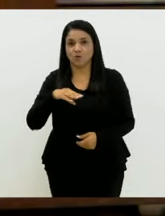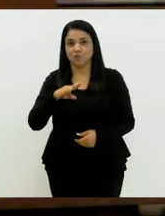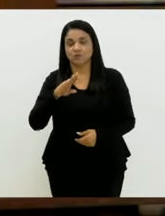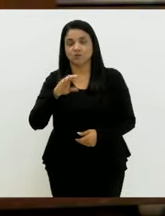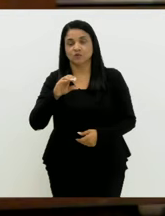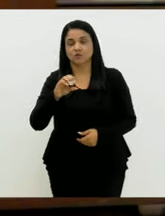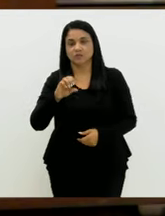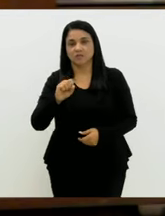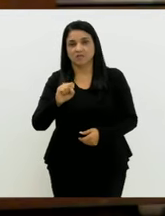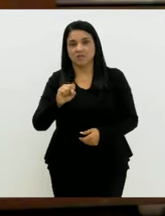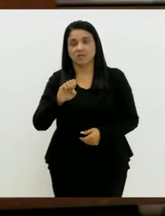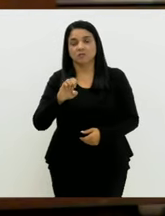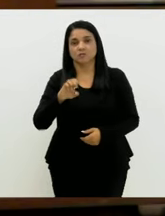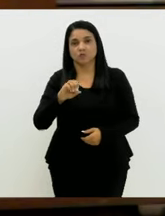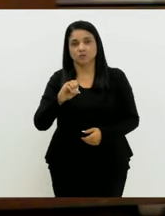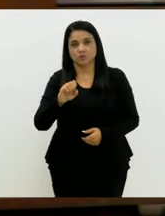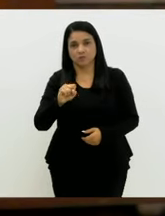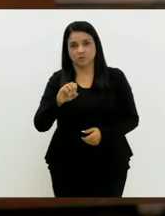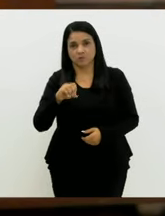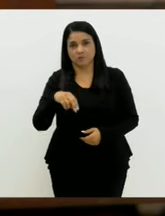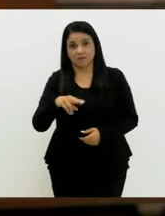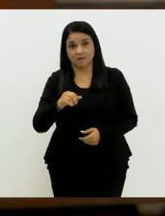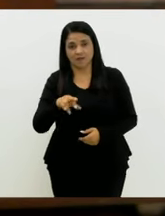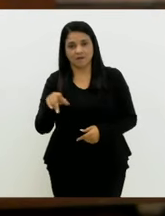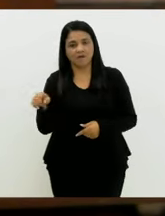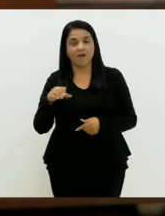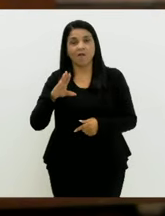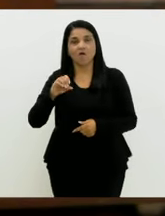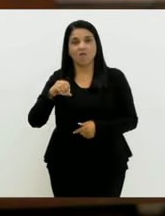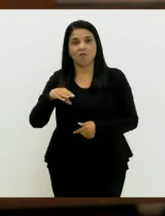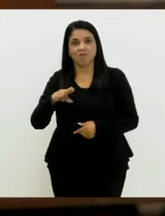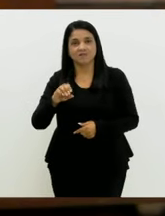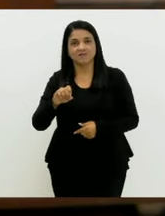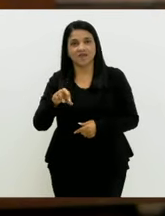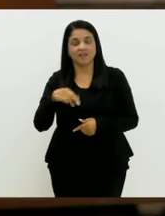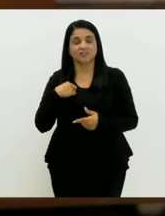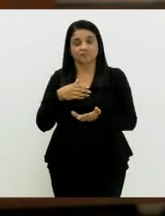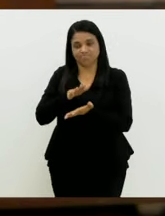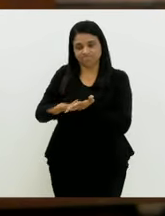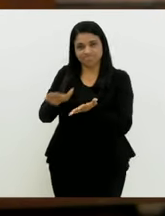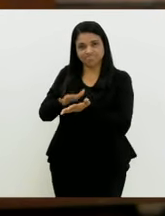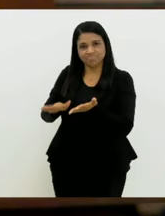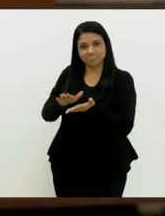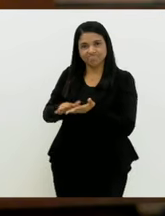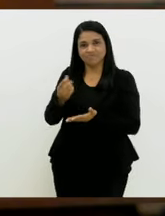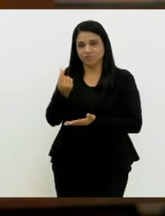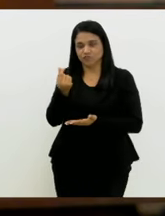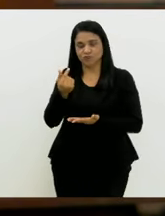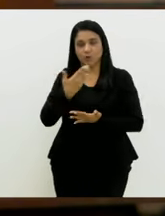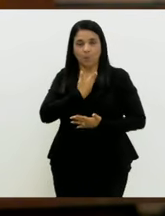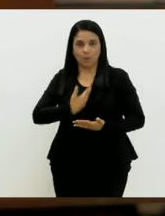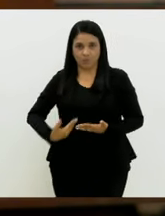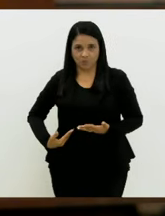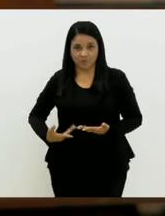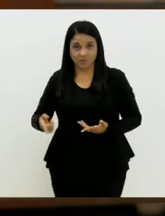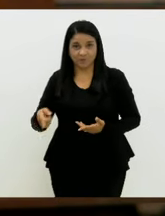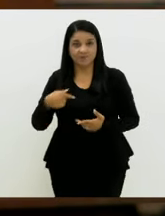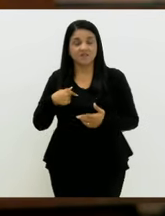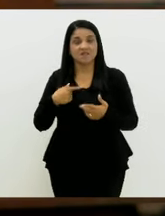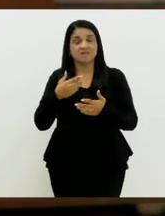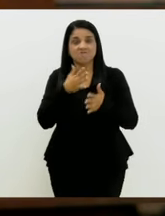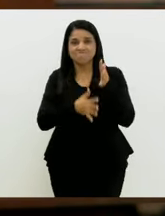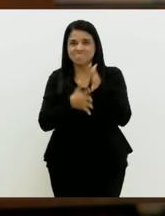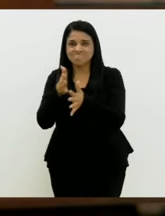saber que a Concer virou um ralo de dinheiro público que atrapalha o desenvolvimento das cidades que estão no seu entorno,